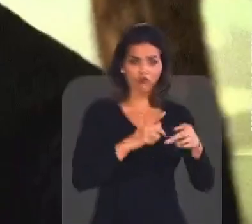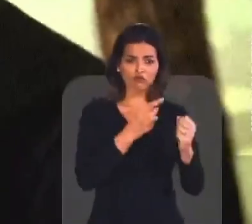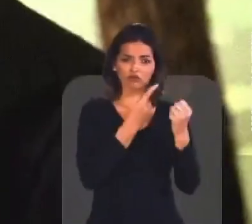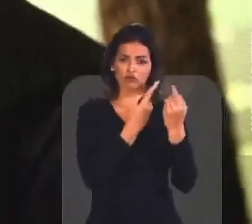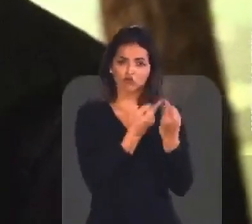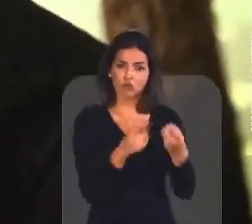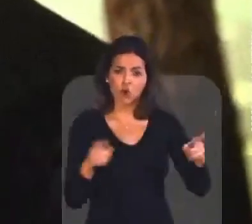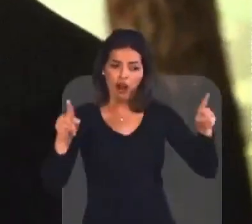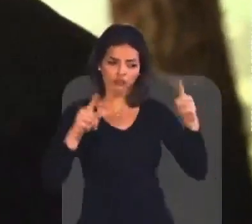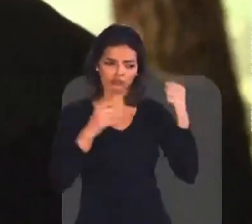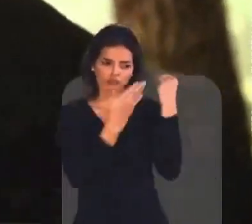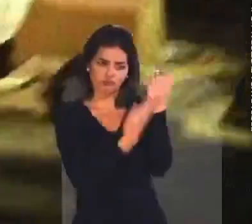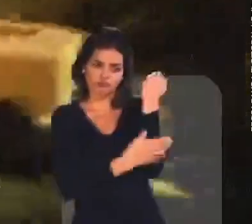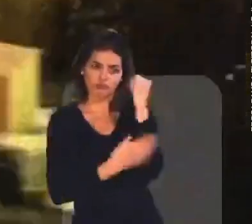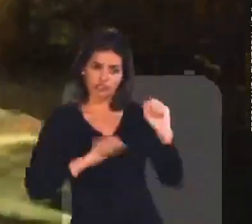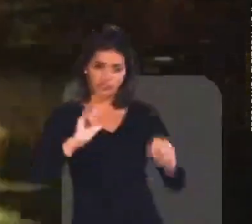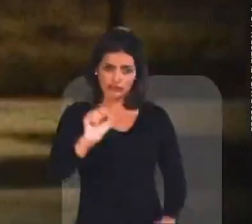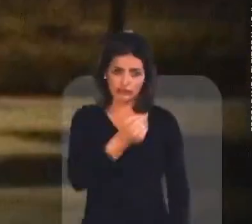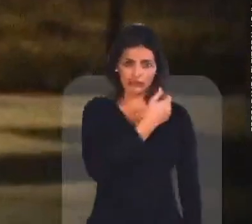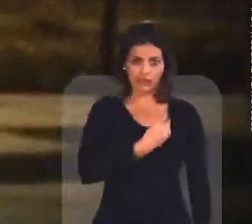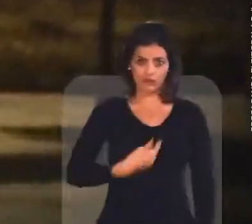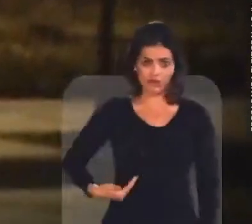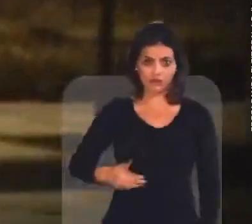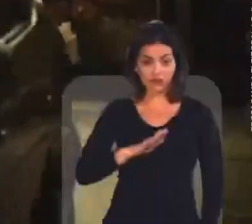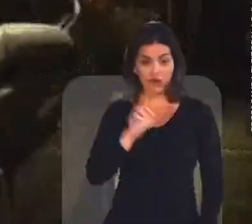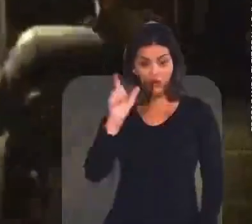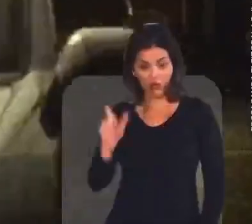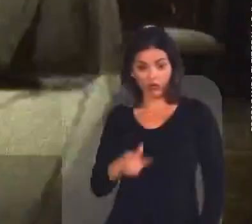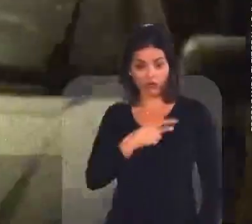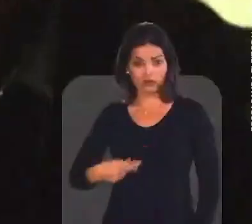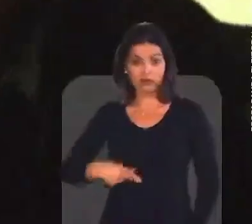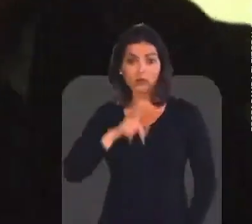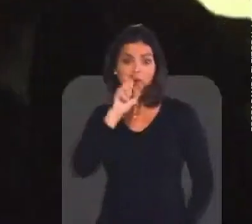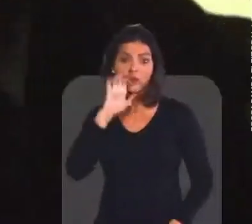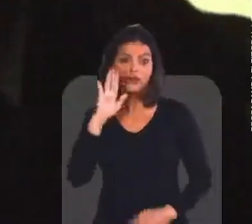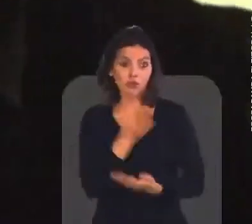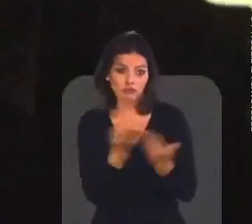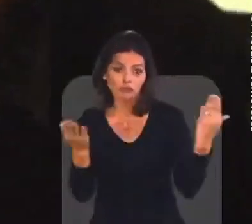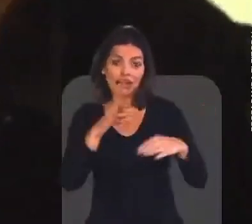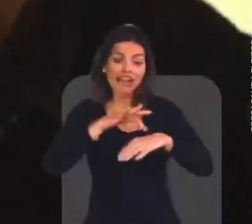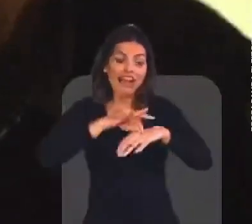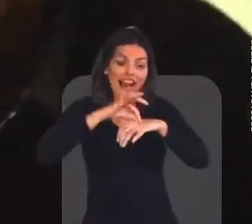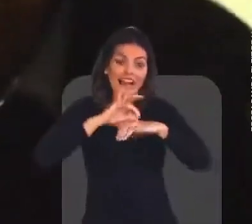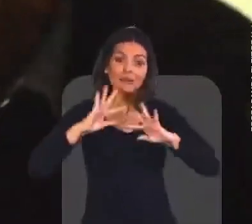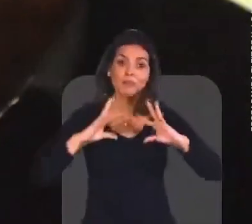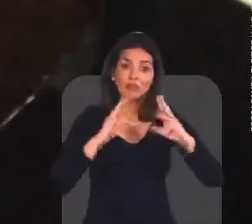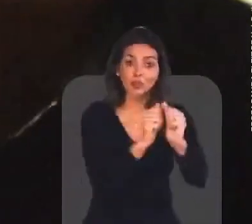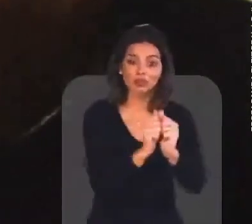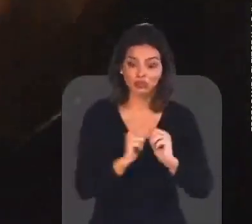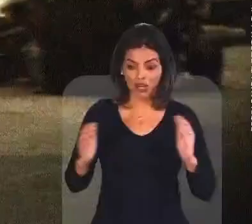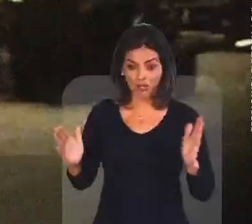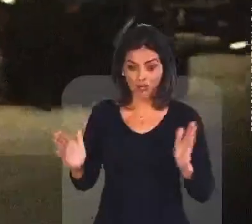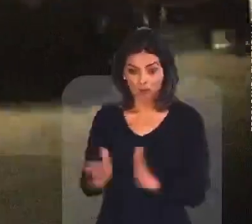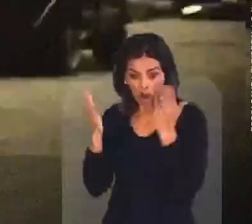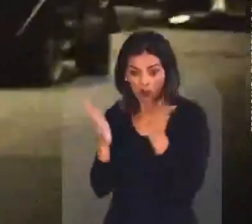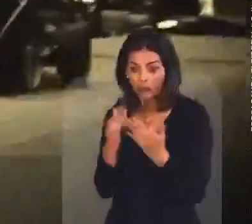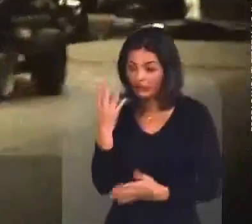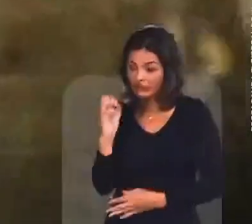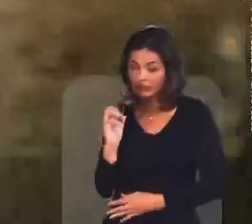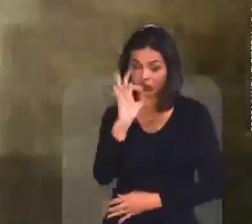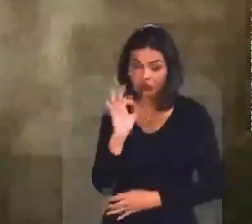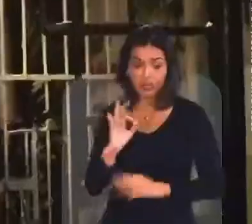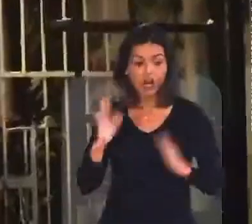todos. Alberto prometeu que ia ter carne para todos. Pobres eram 30% e agora estão em